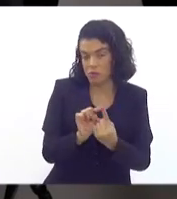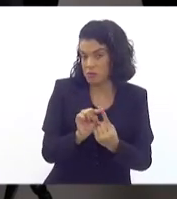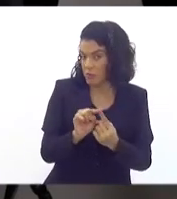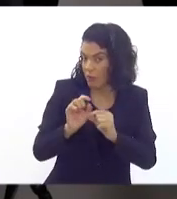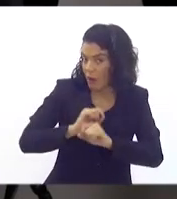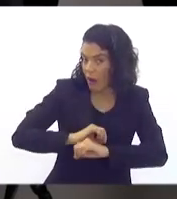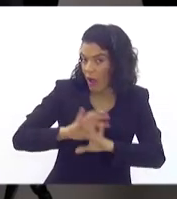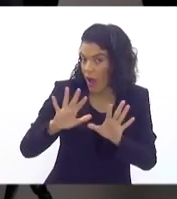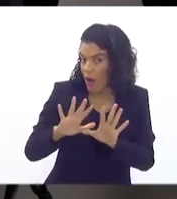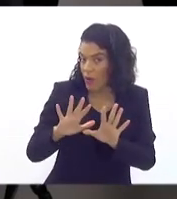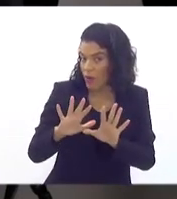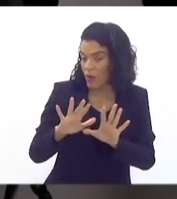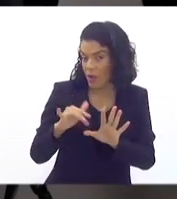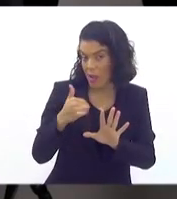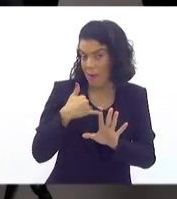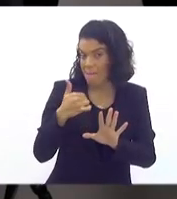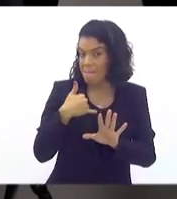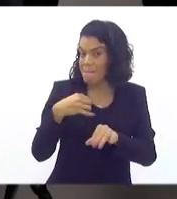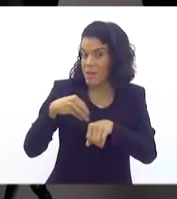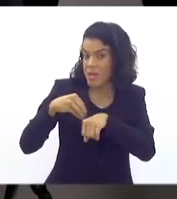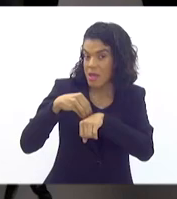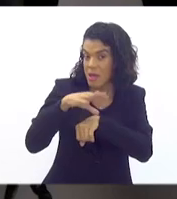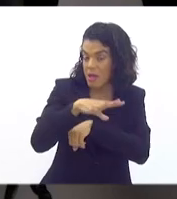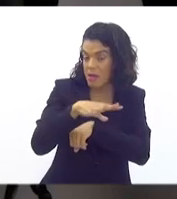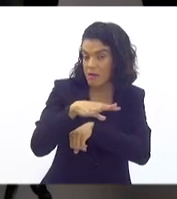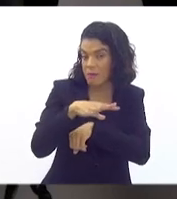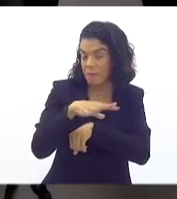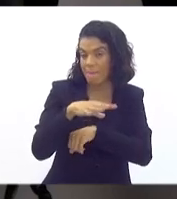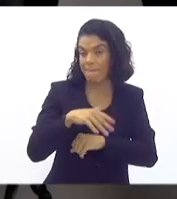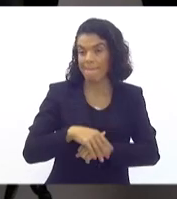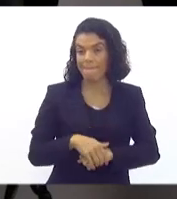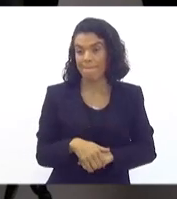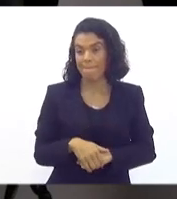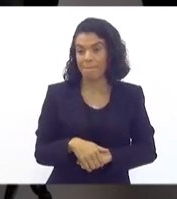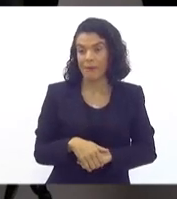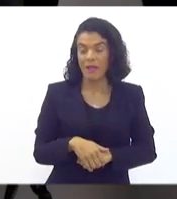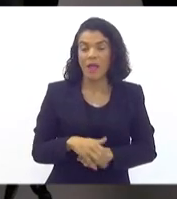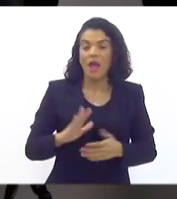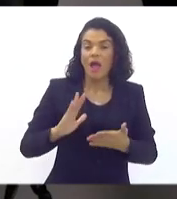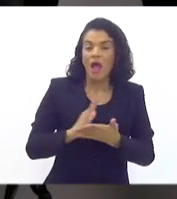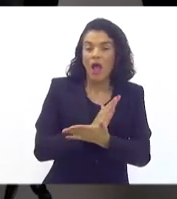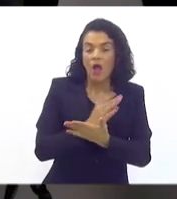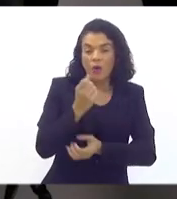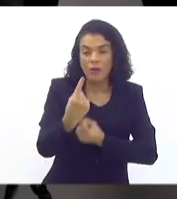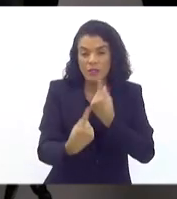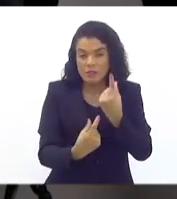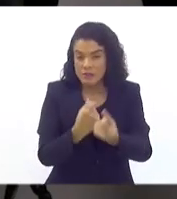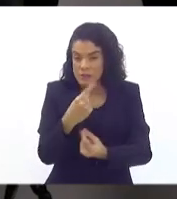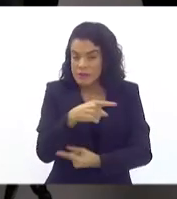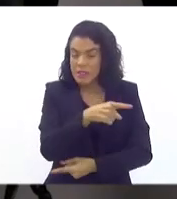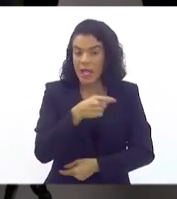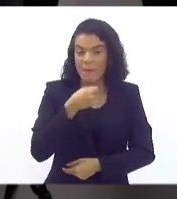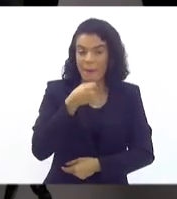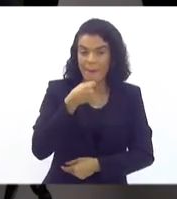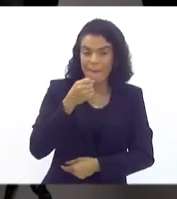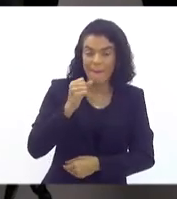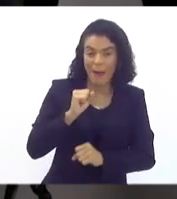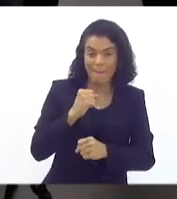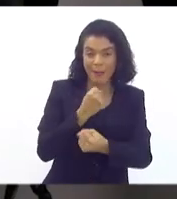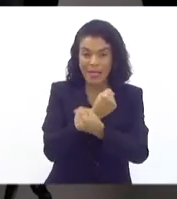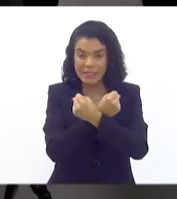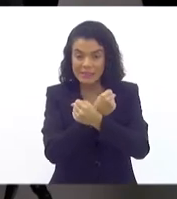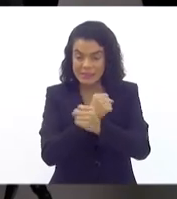fique claro isso a minha colocação foi a seguinte algumas vezes que ele falou para se defender